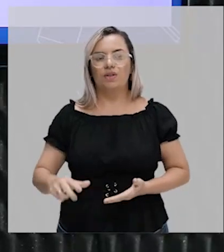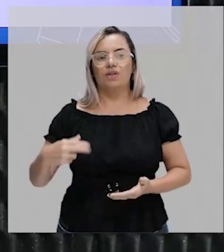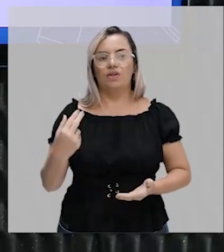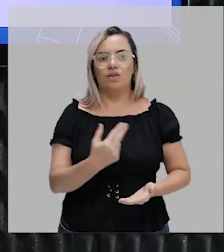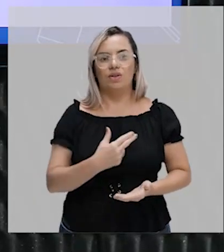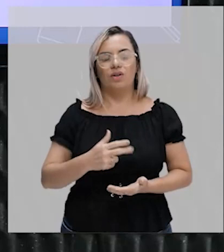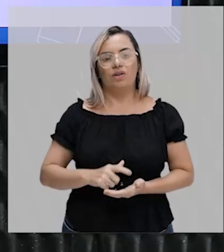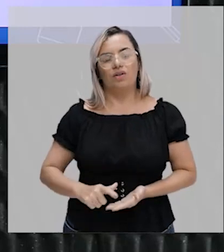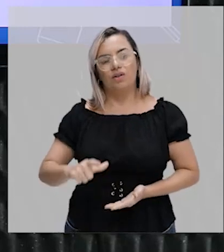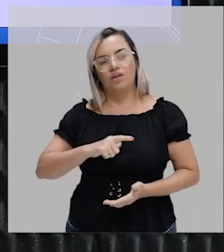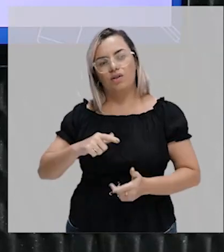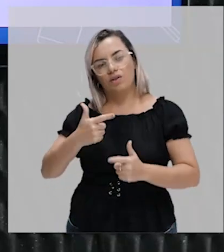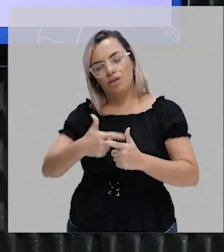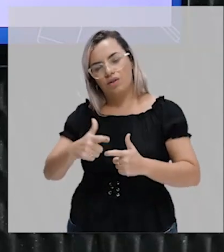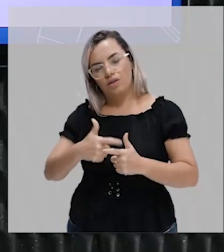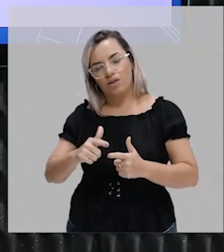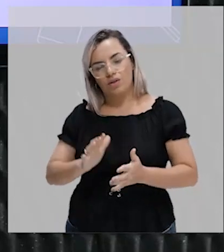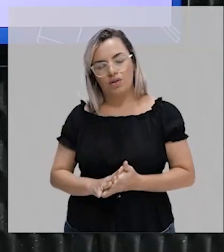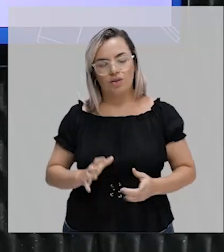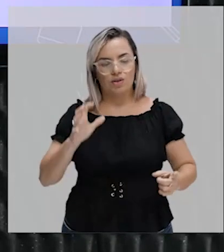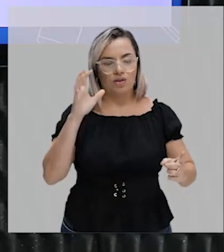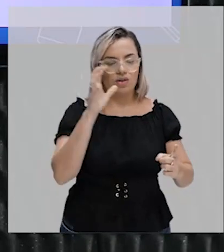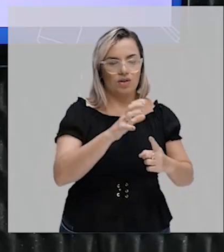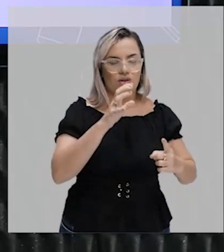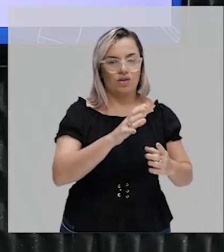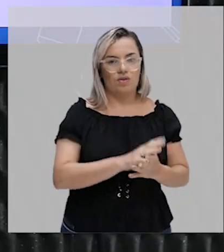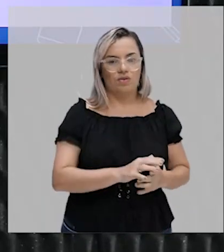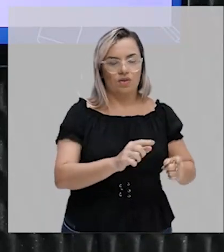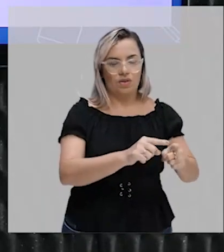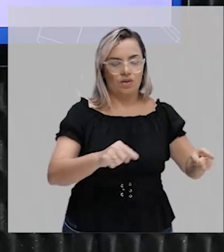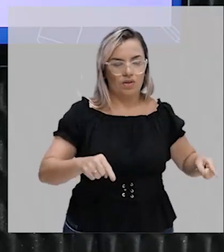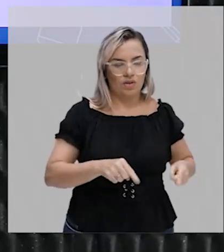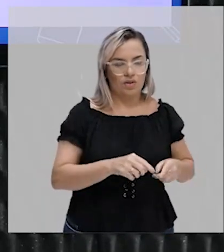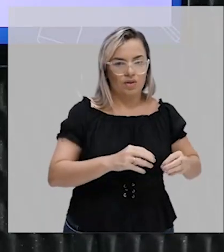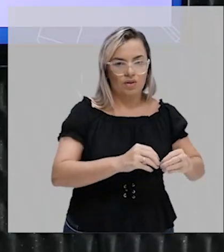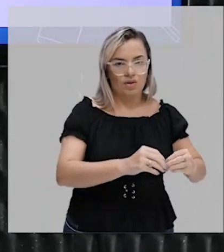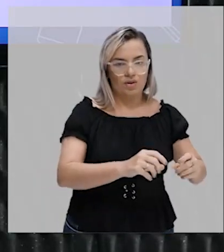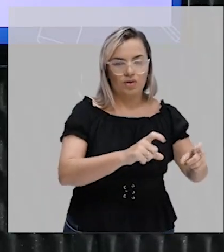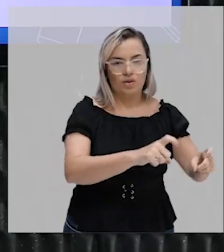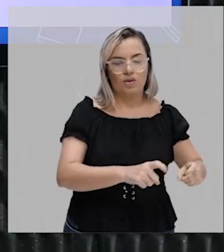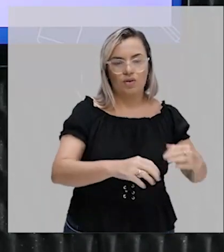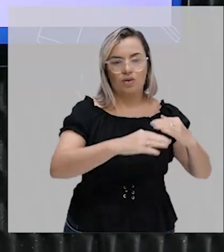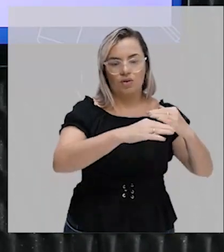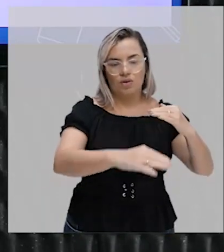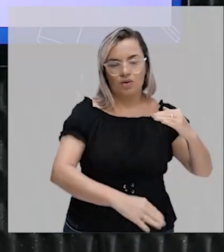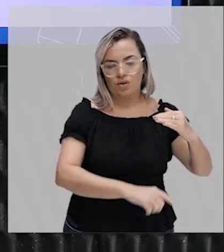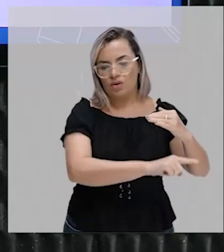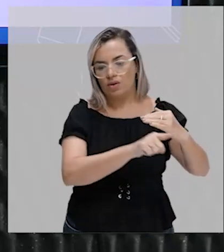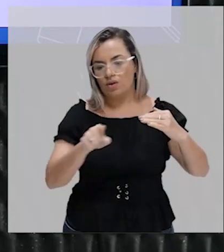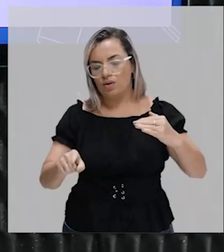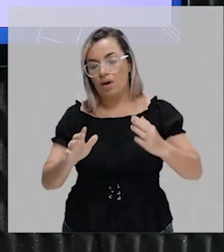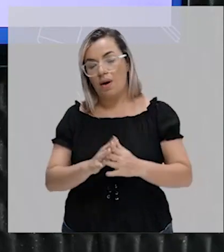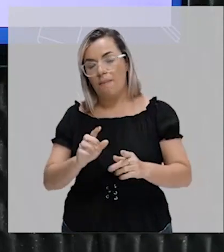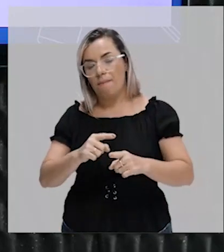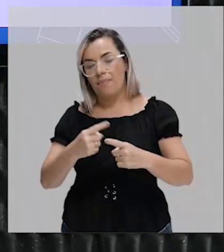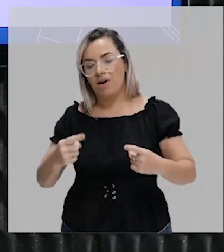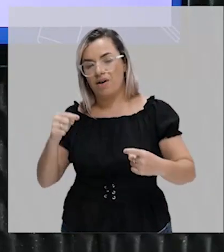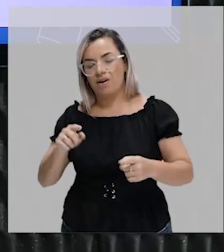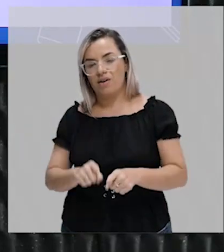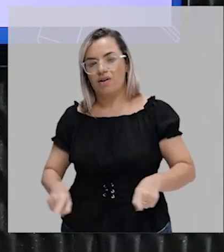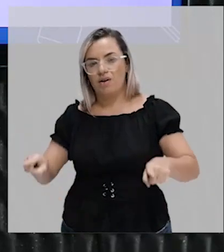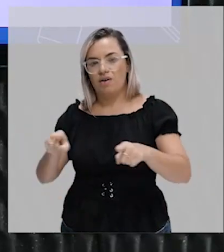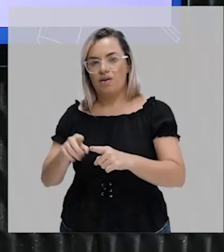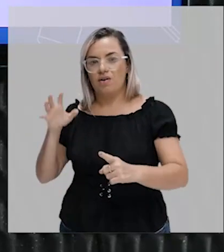aí que influencia no campo da desigualdade do campo, mas que também influencia nos problemas urbanos, que é o aumento, né, desordenado